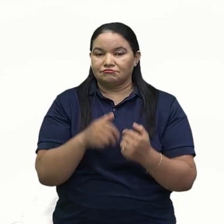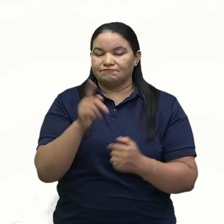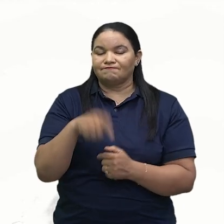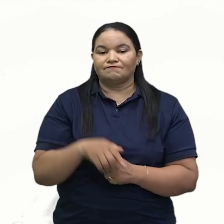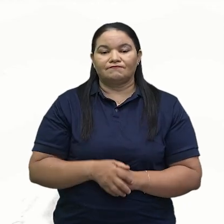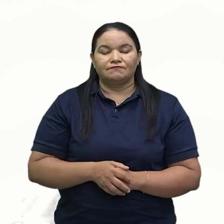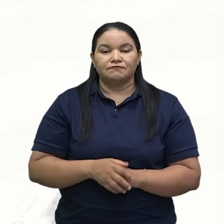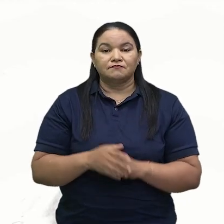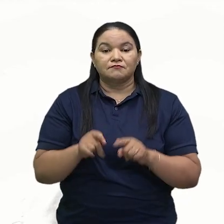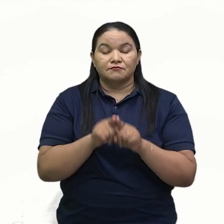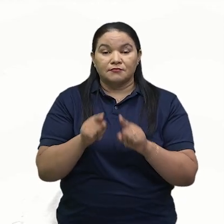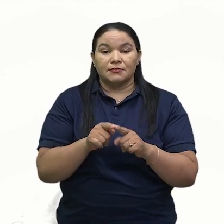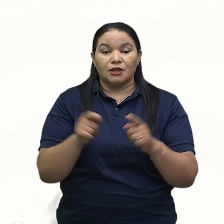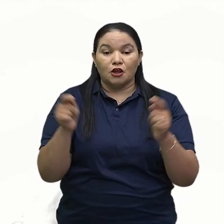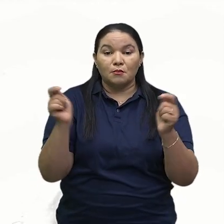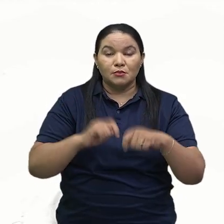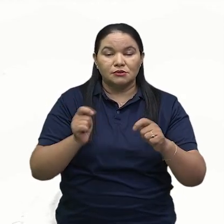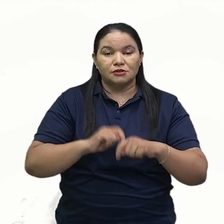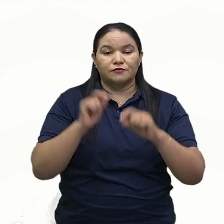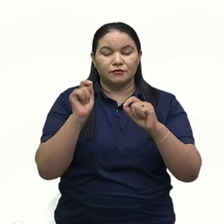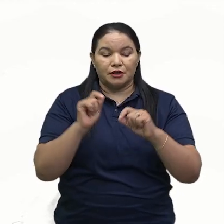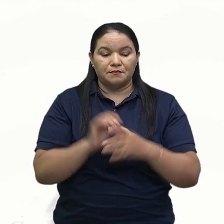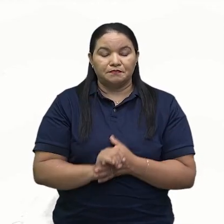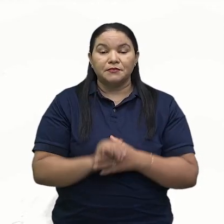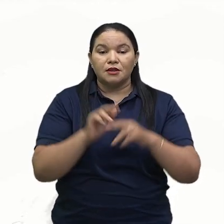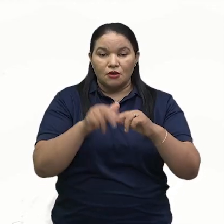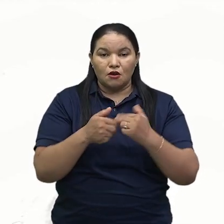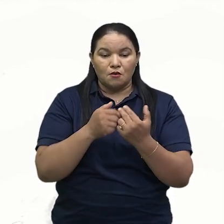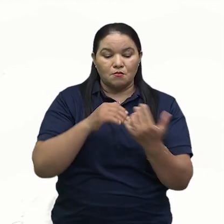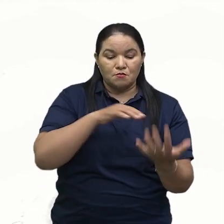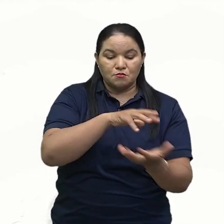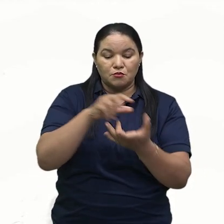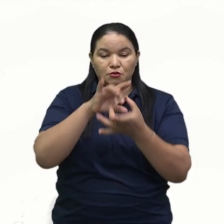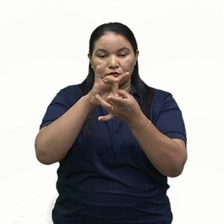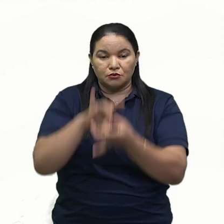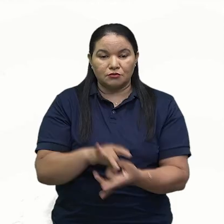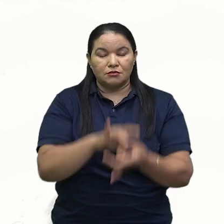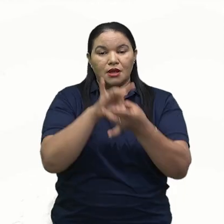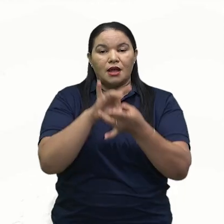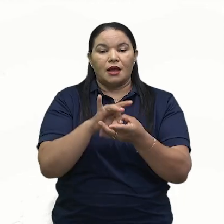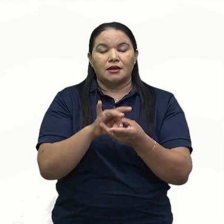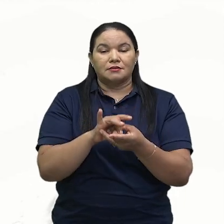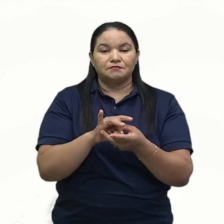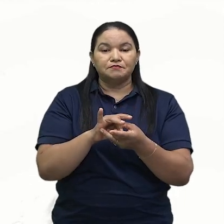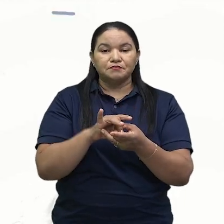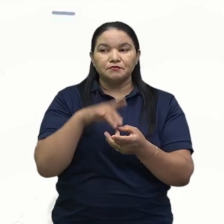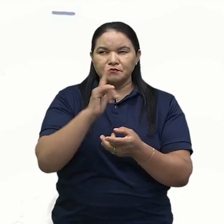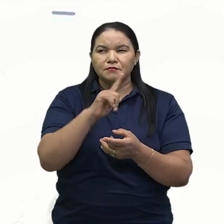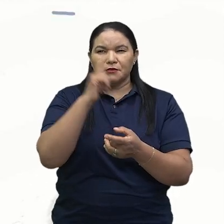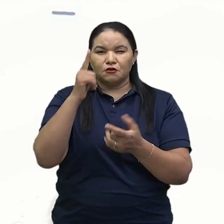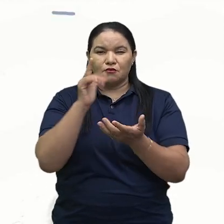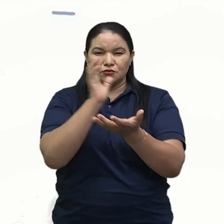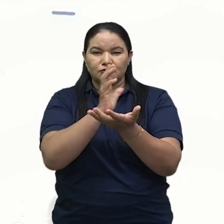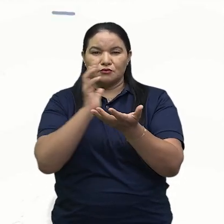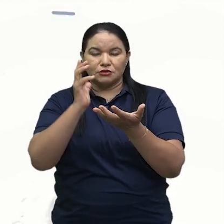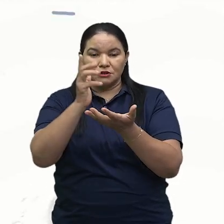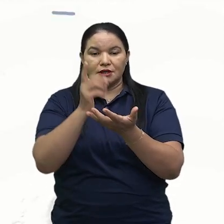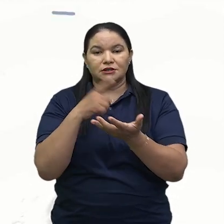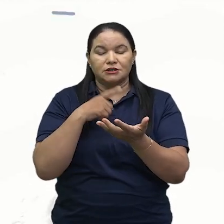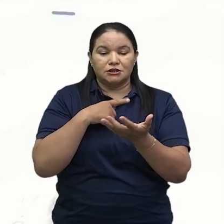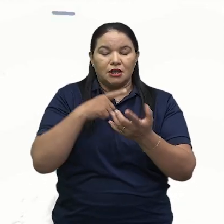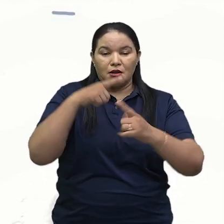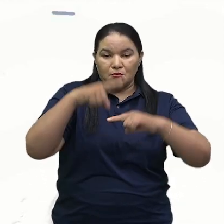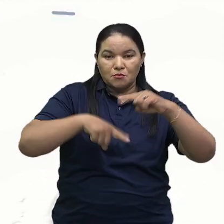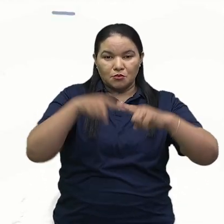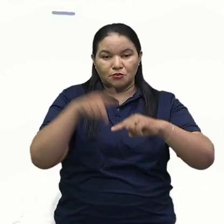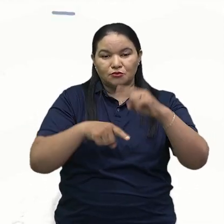também, nesse mundo globalizado, e isso seria uma vantagem, né? Comprar produtos fabricados em outros continentes. É por isso